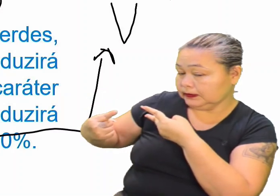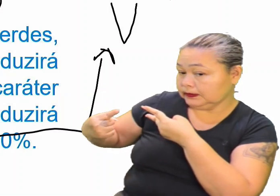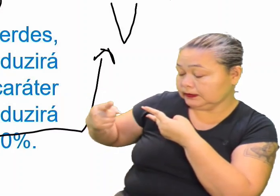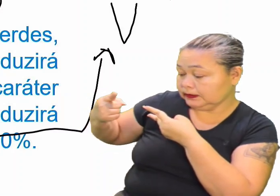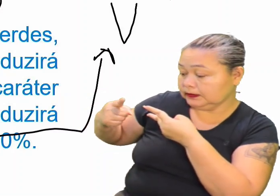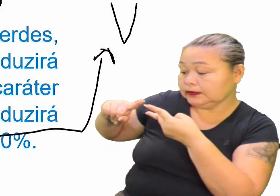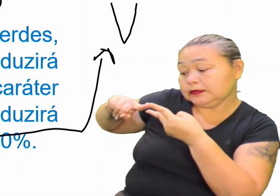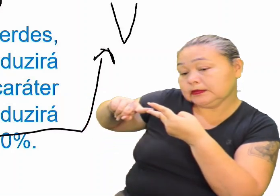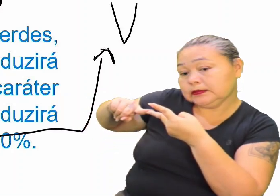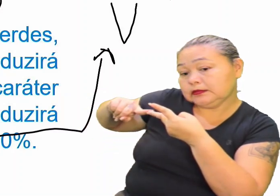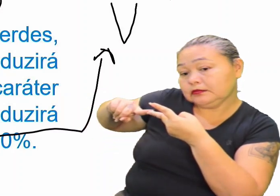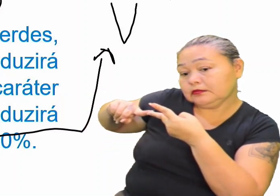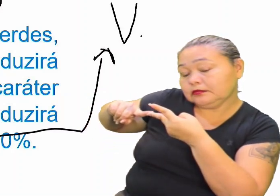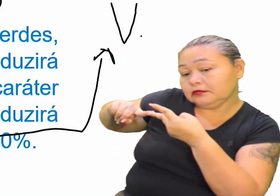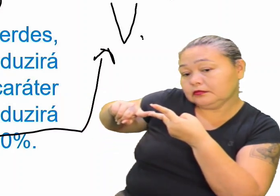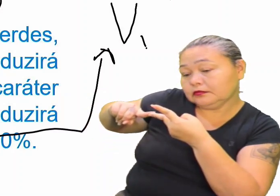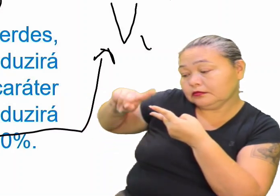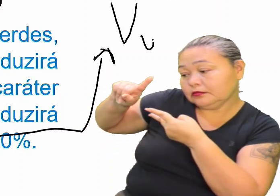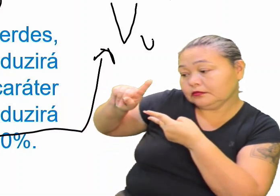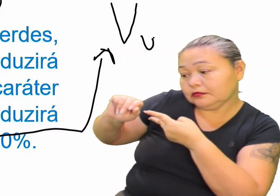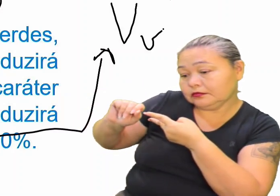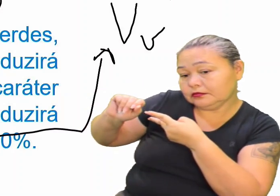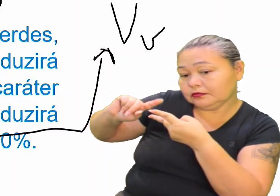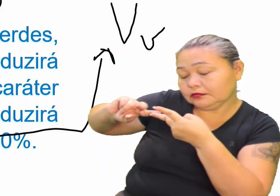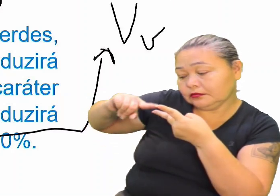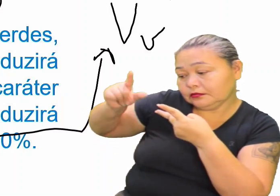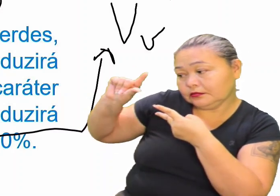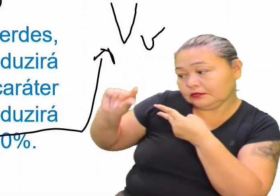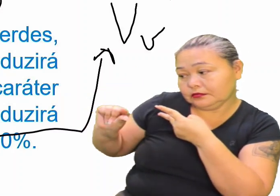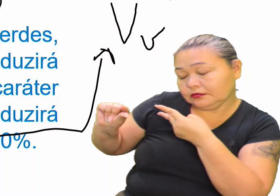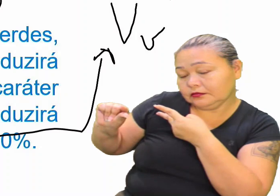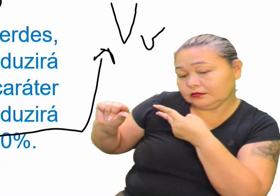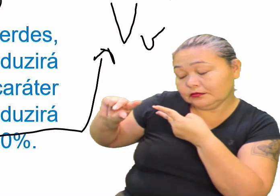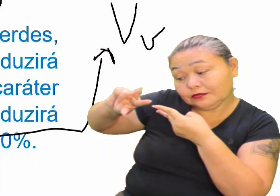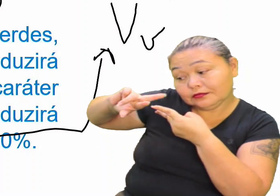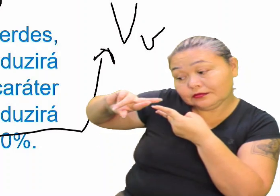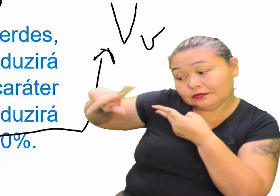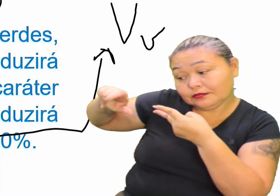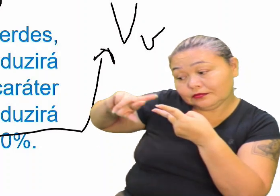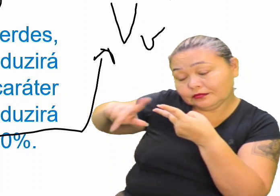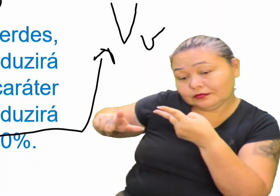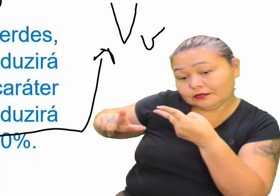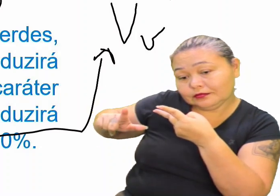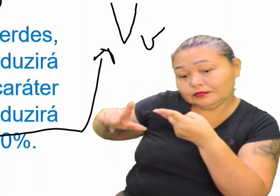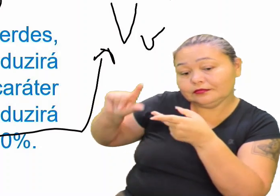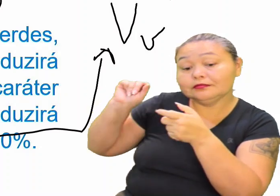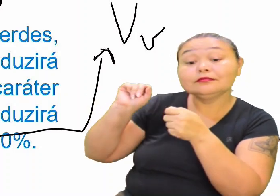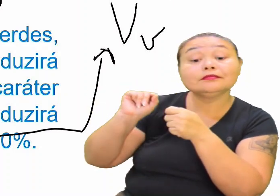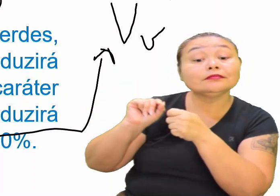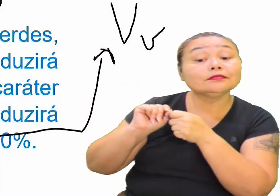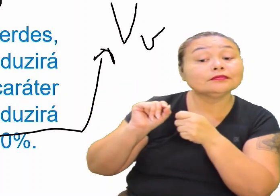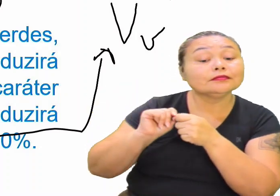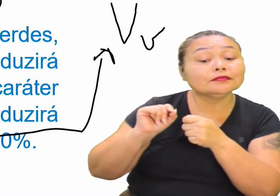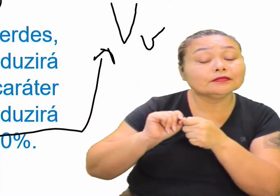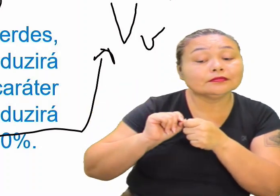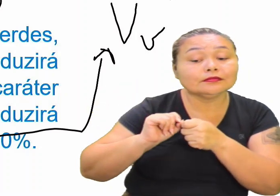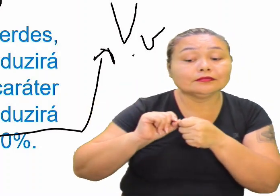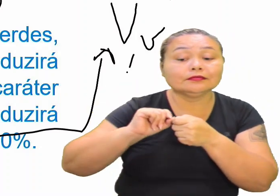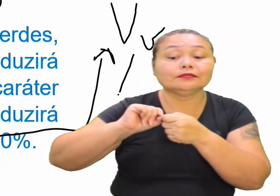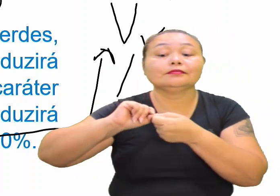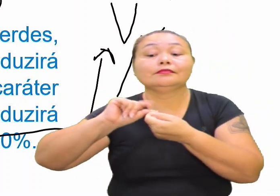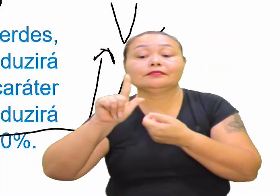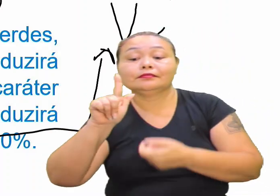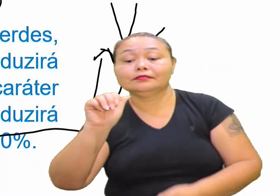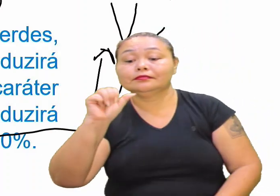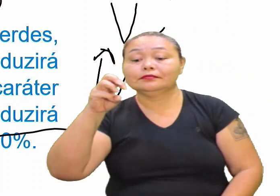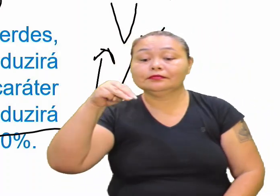alelo maiúsculo e outro alelo minúsculo. Então vai me produzir o quê? Gametas diferentes. Vai